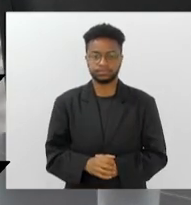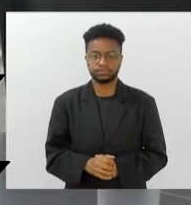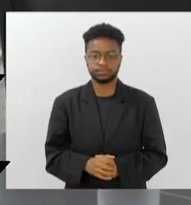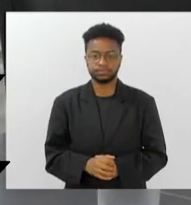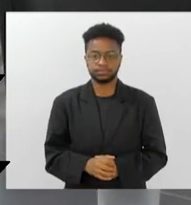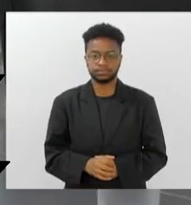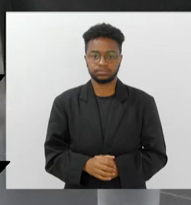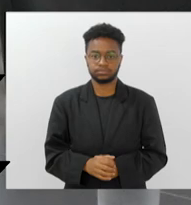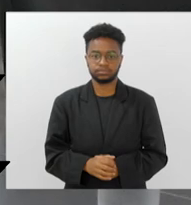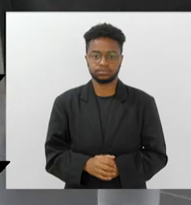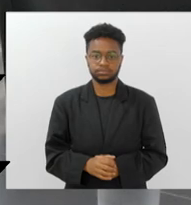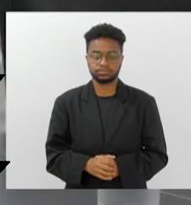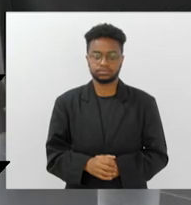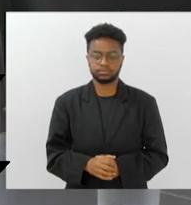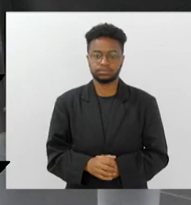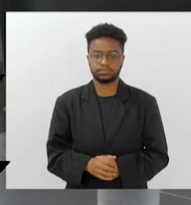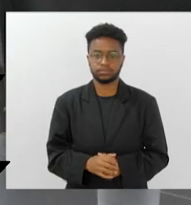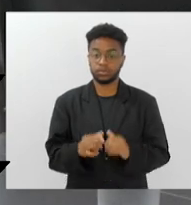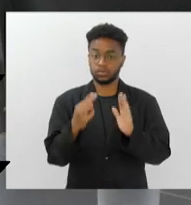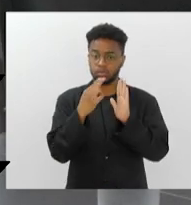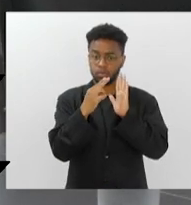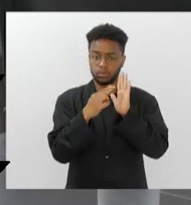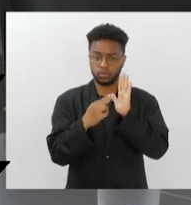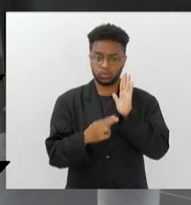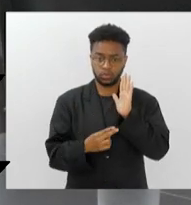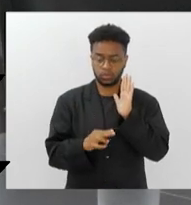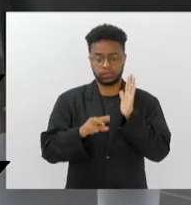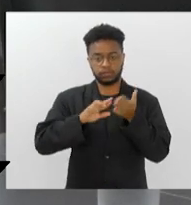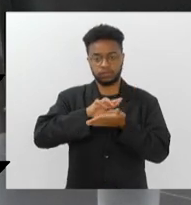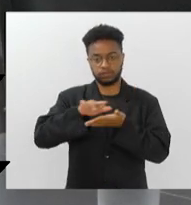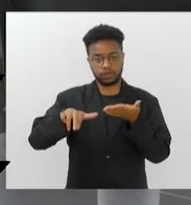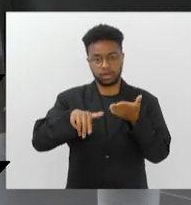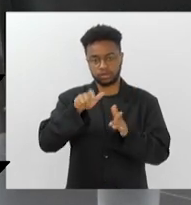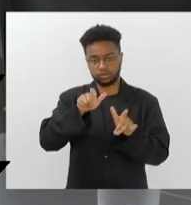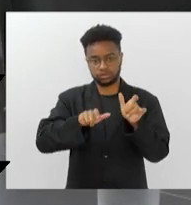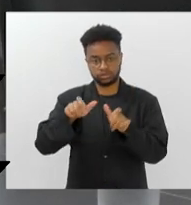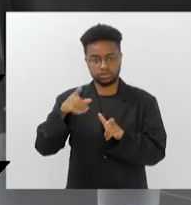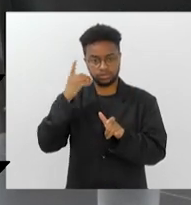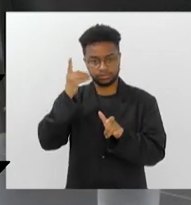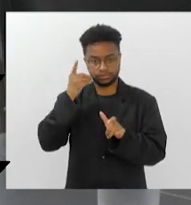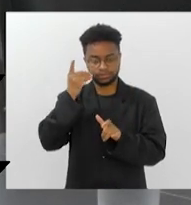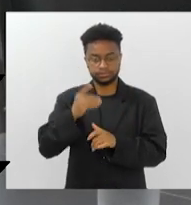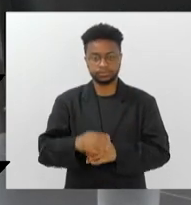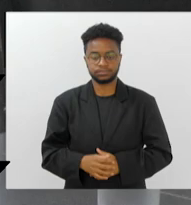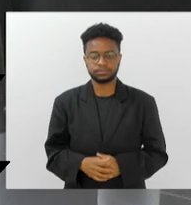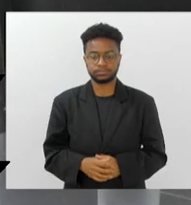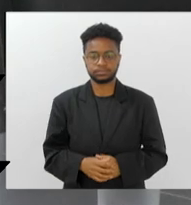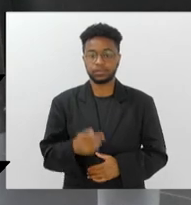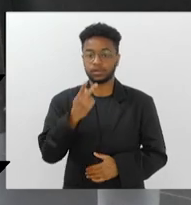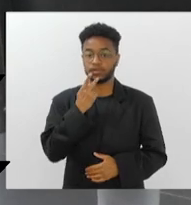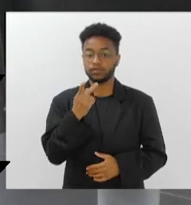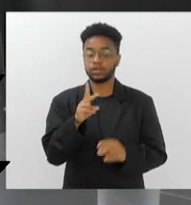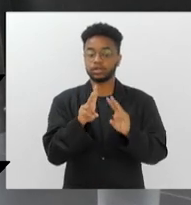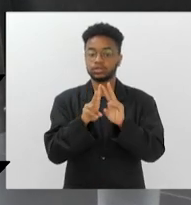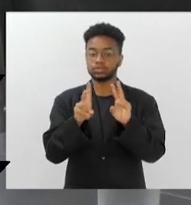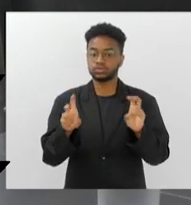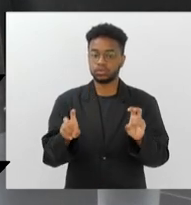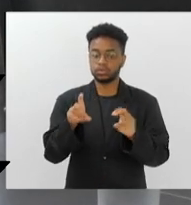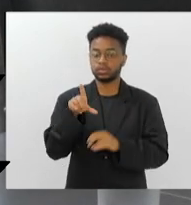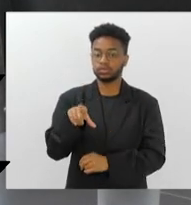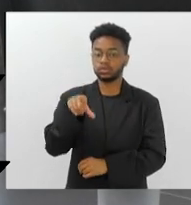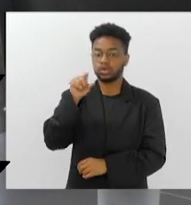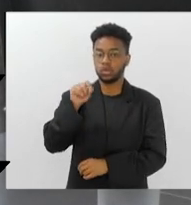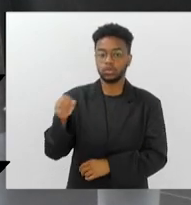Renata Souza Dani balb Professor Josemar Léo Vieira Cláudio Caiado Felipinho raves brasão que dispõe sobre a opção de